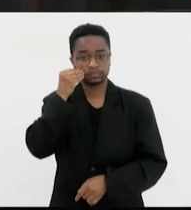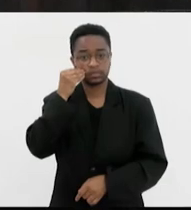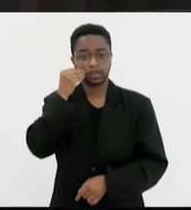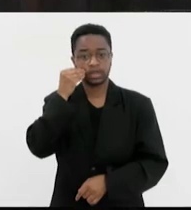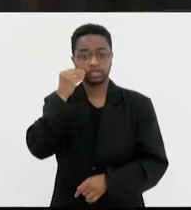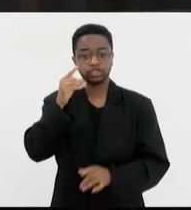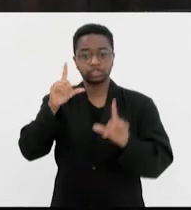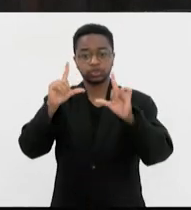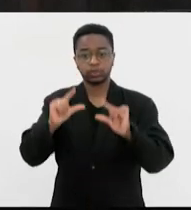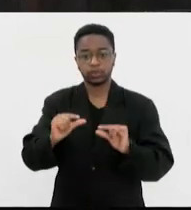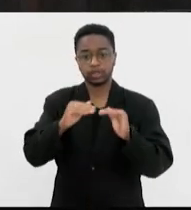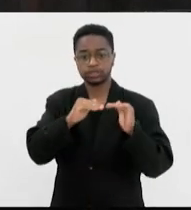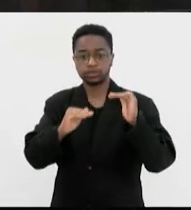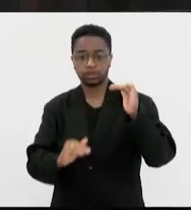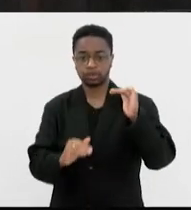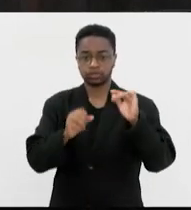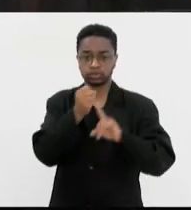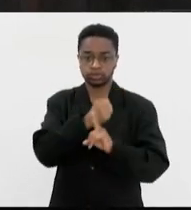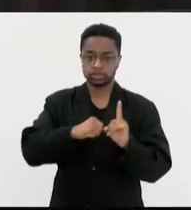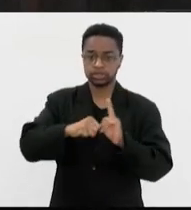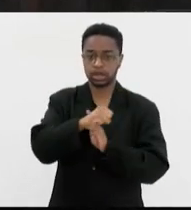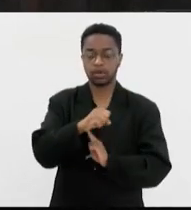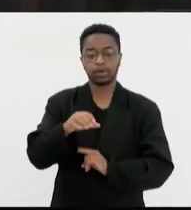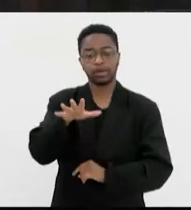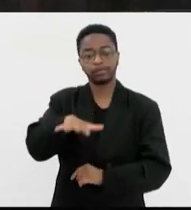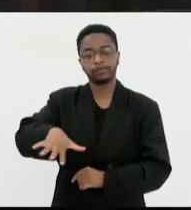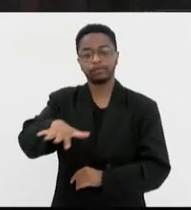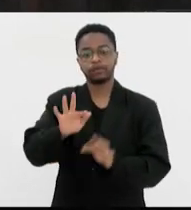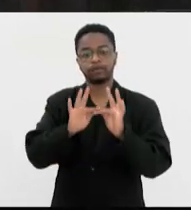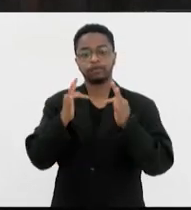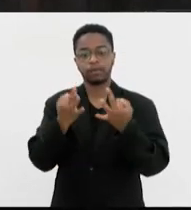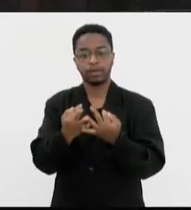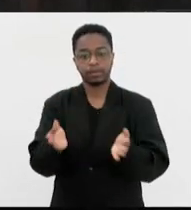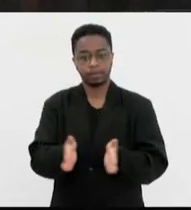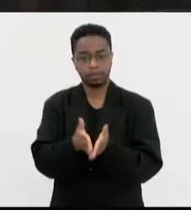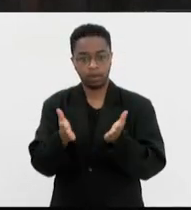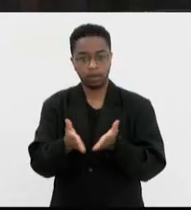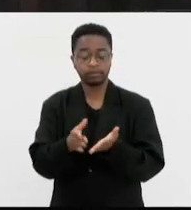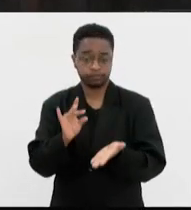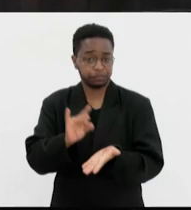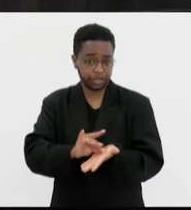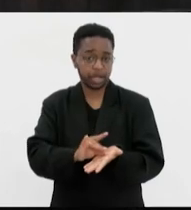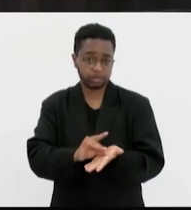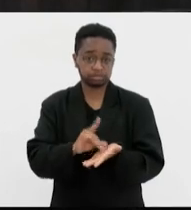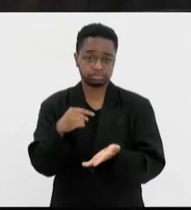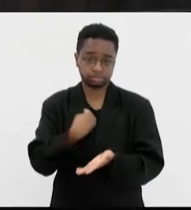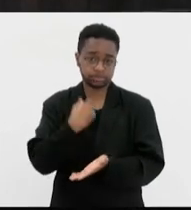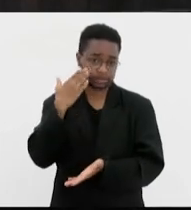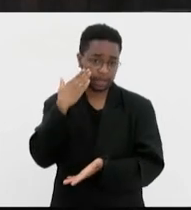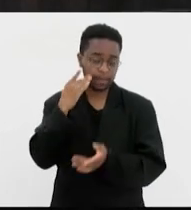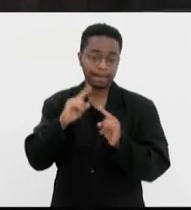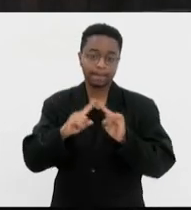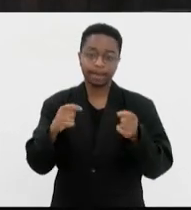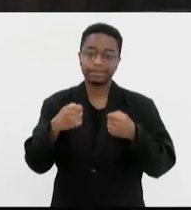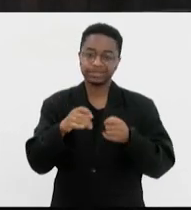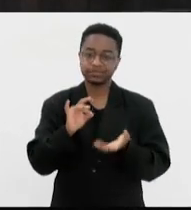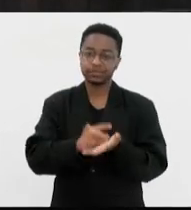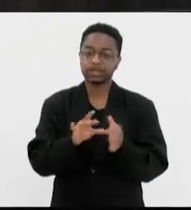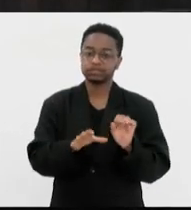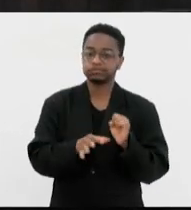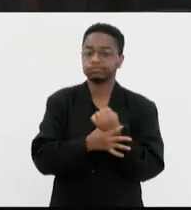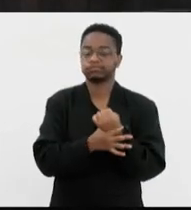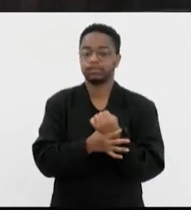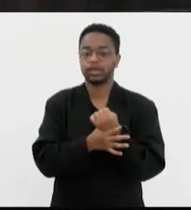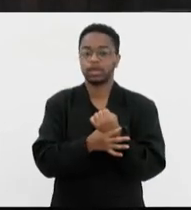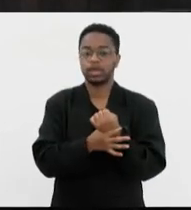às desigualdades sociais das famílias mais vulnerabilizadas, isso é um fato. Mas a gente tem que garantir que esse